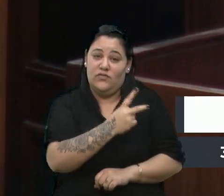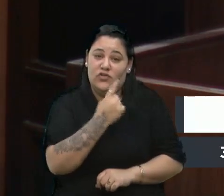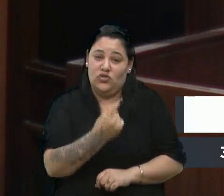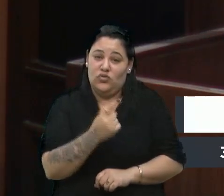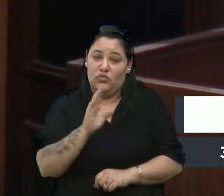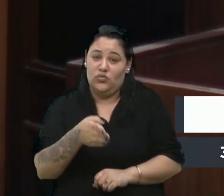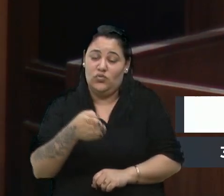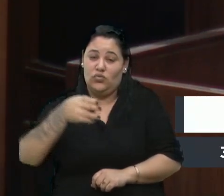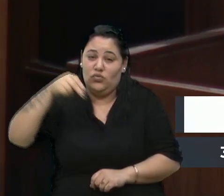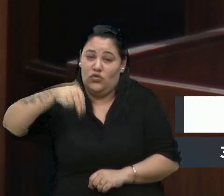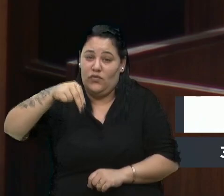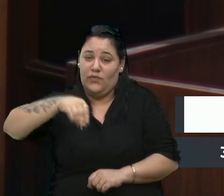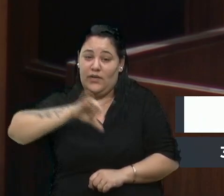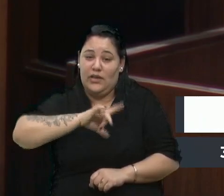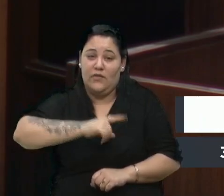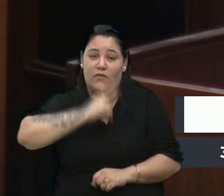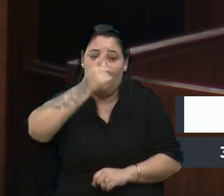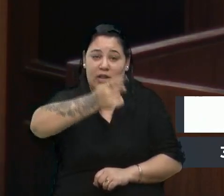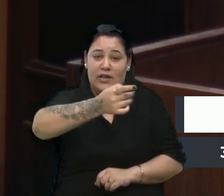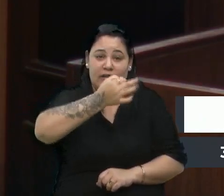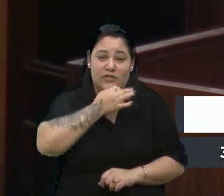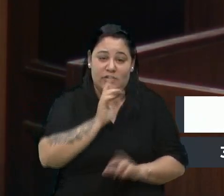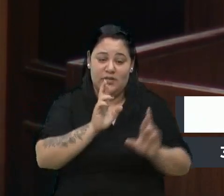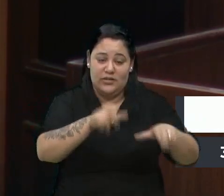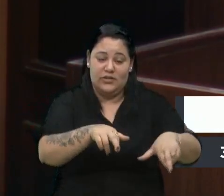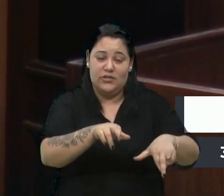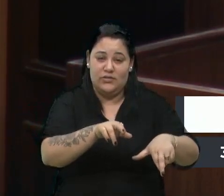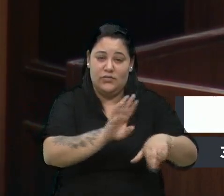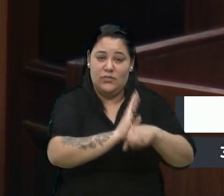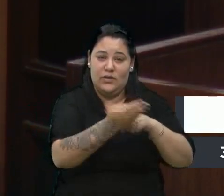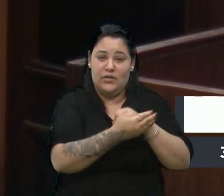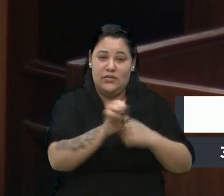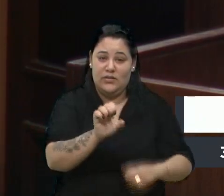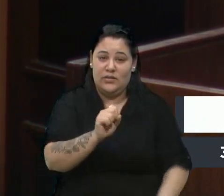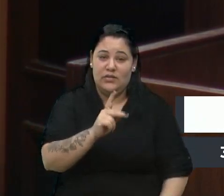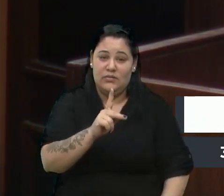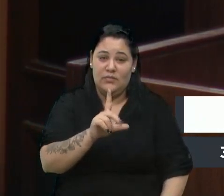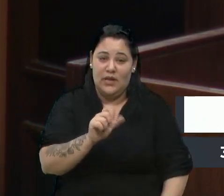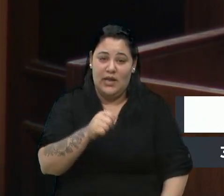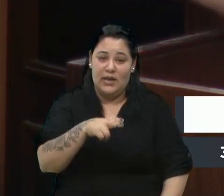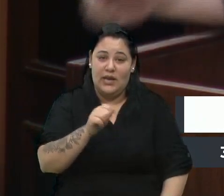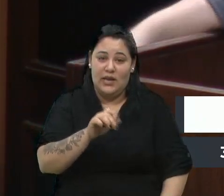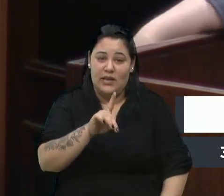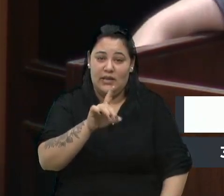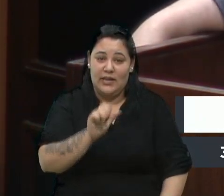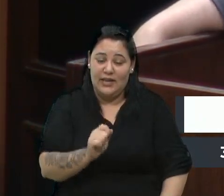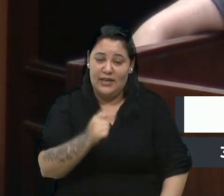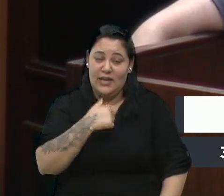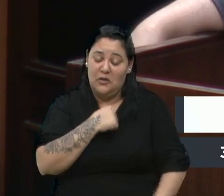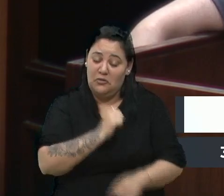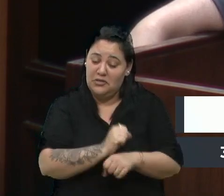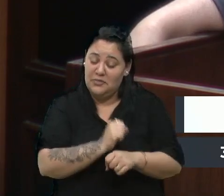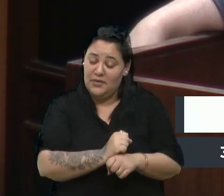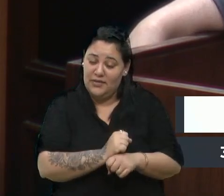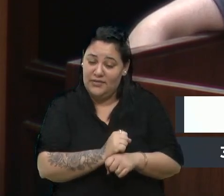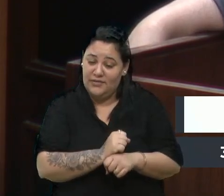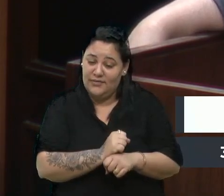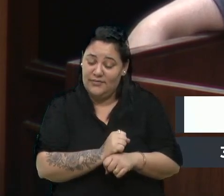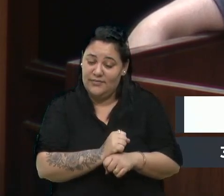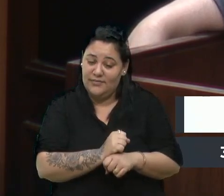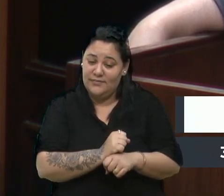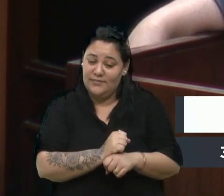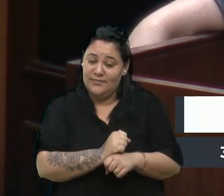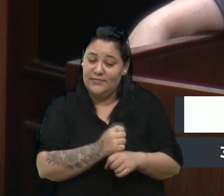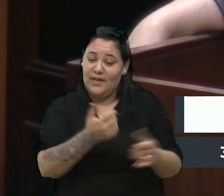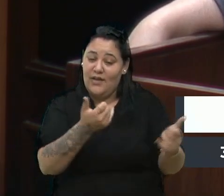vai ter o Fala Caxias, que é na região da Esplanada, que é lá no São Caetano. Espero eu receber a grande notícia que eu estou esperando, que é a ampliação